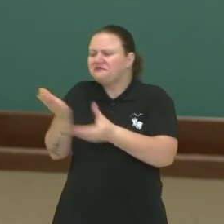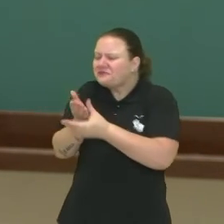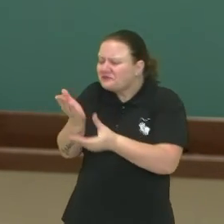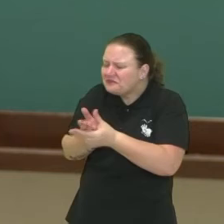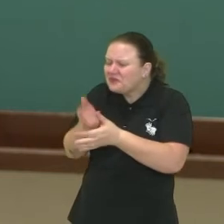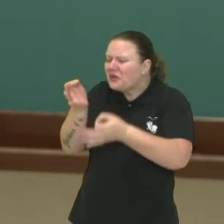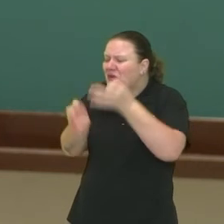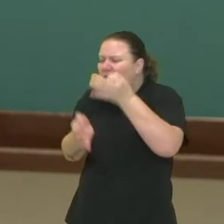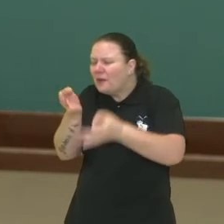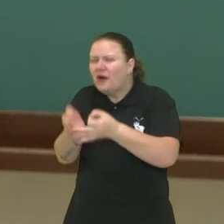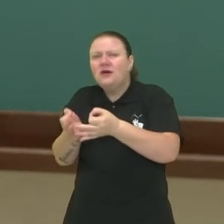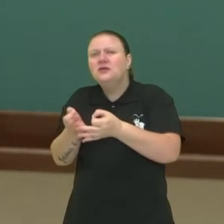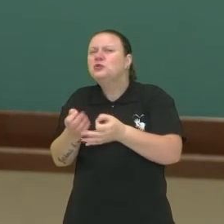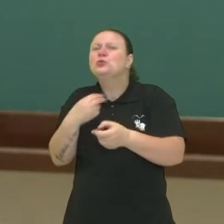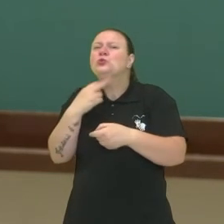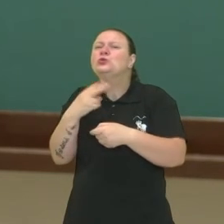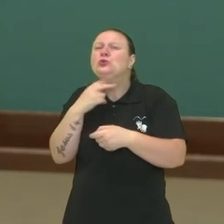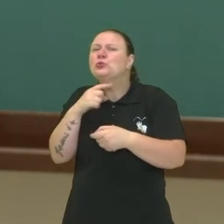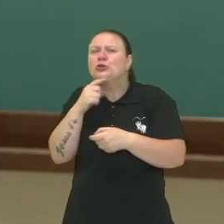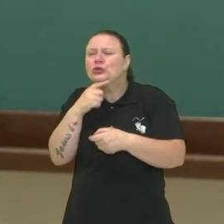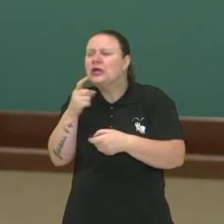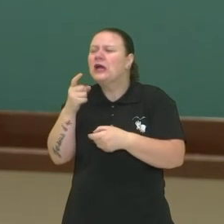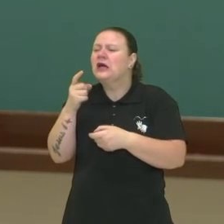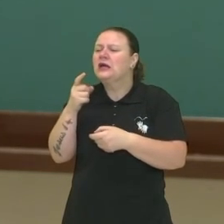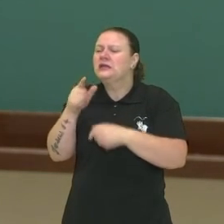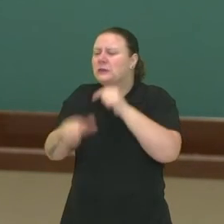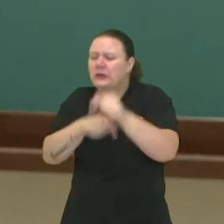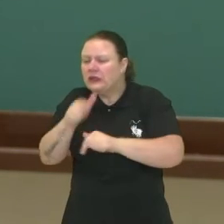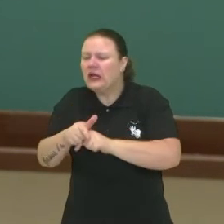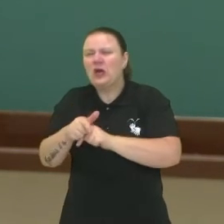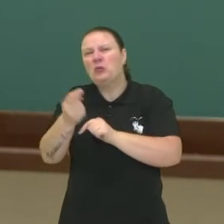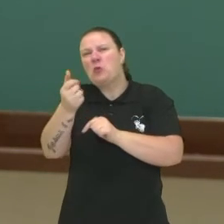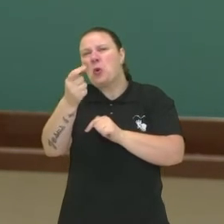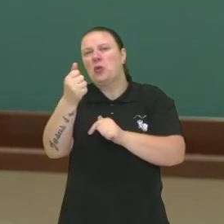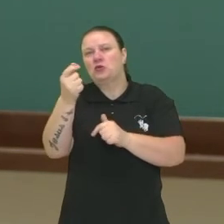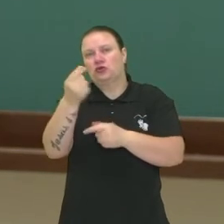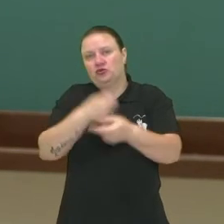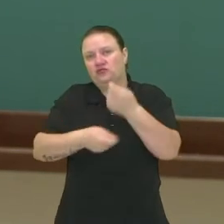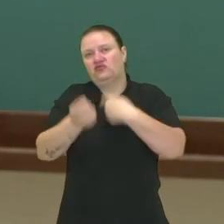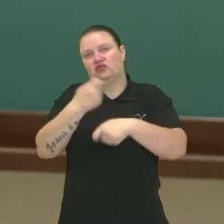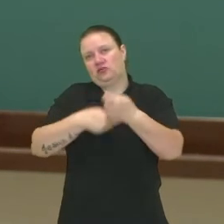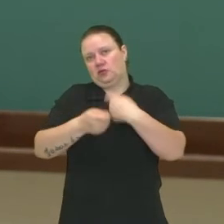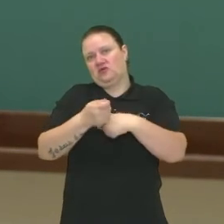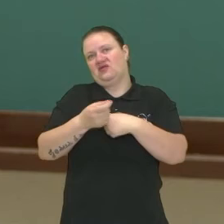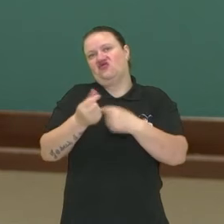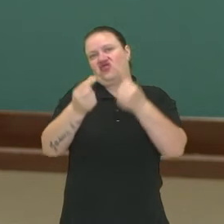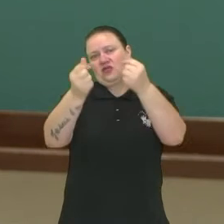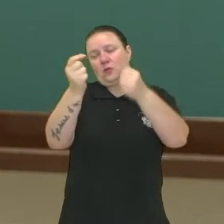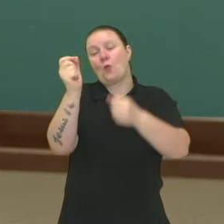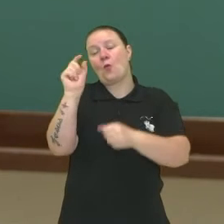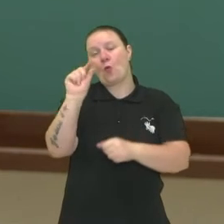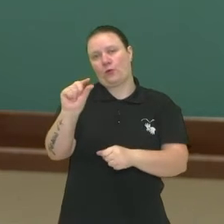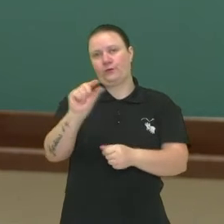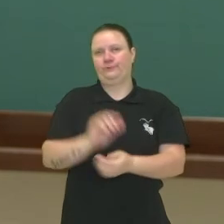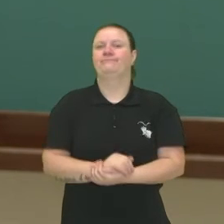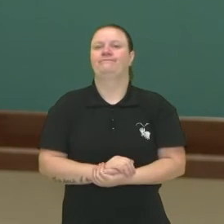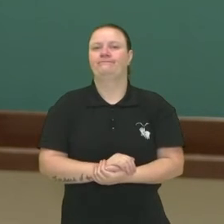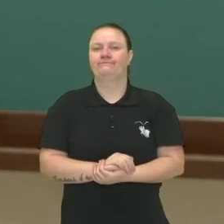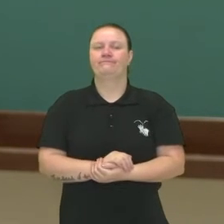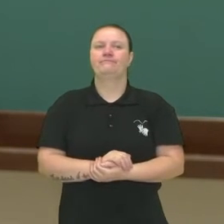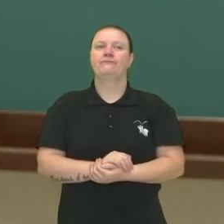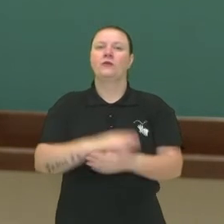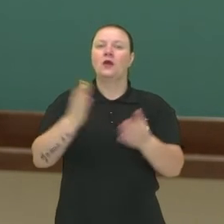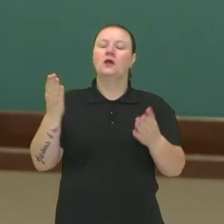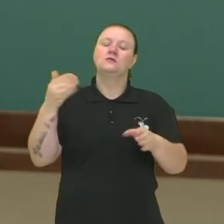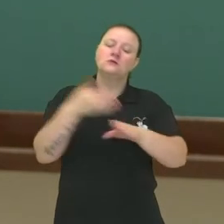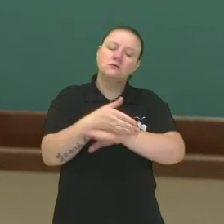E o que prova que eles eram amigos, né? No texto está escrito, Quando Gustavo, que ia todas as noites à casa